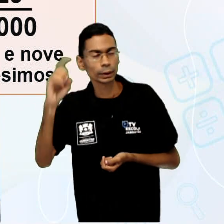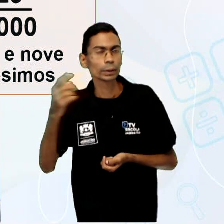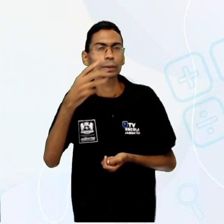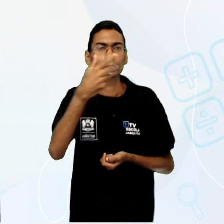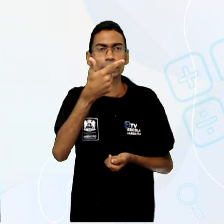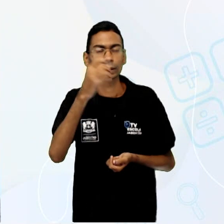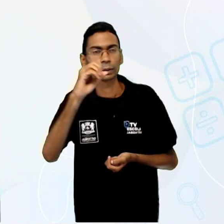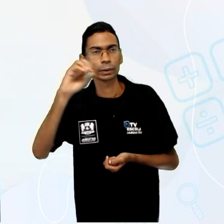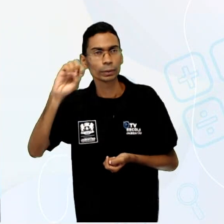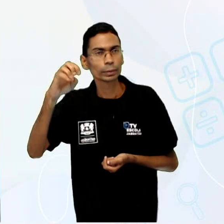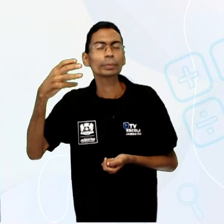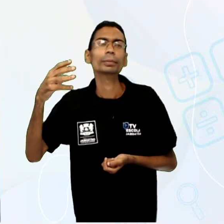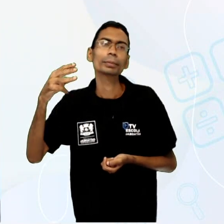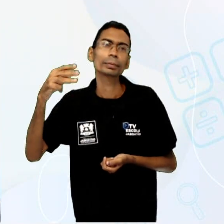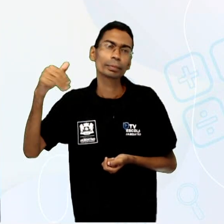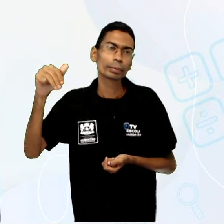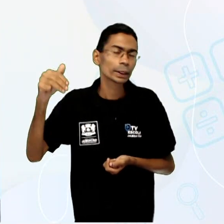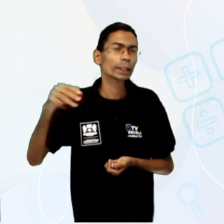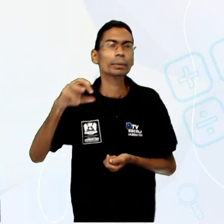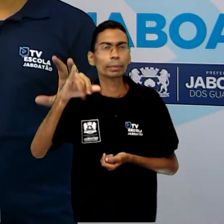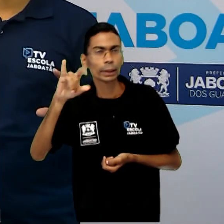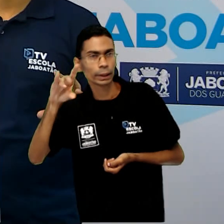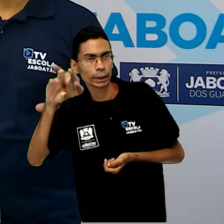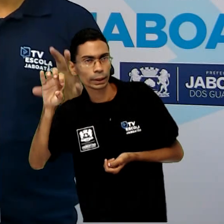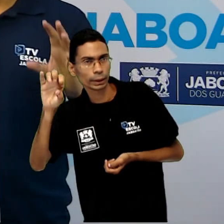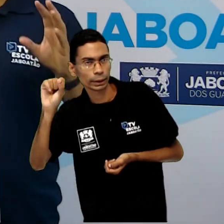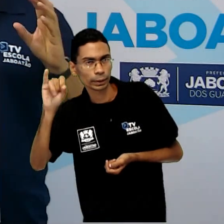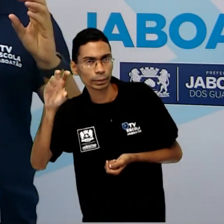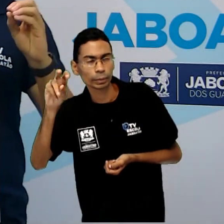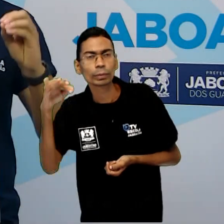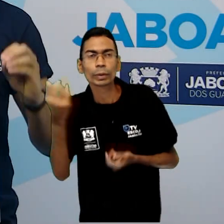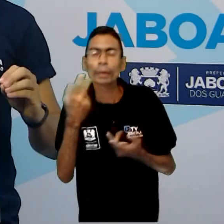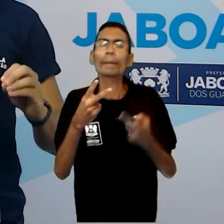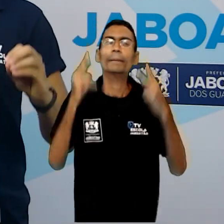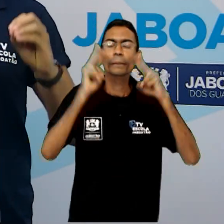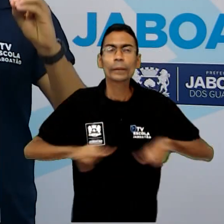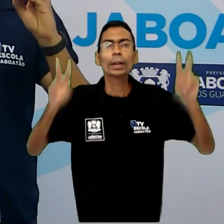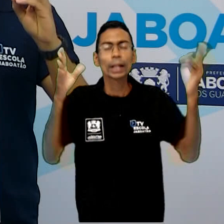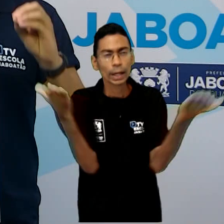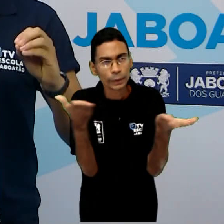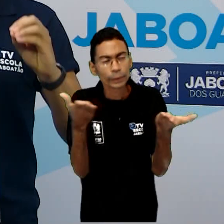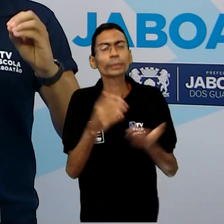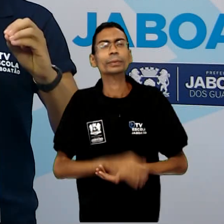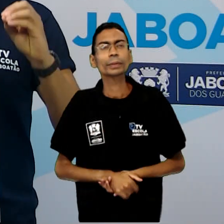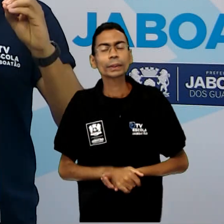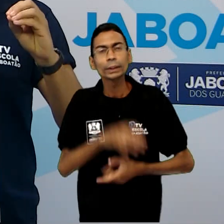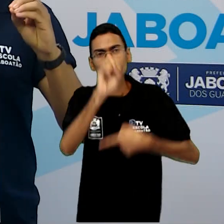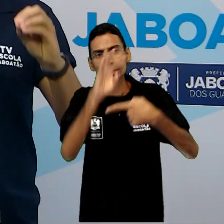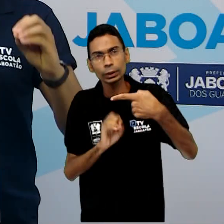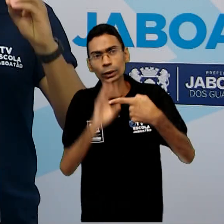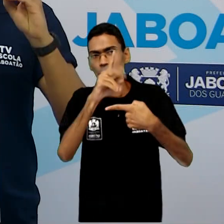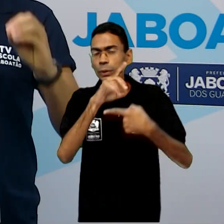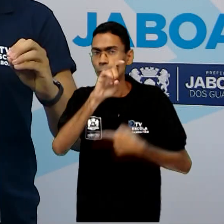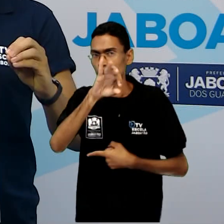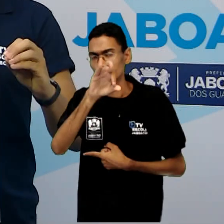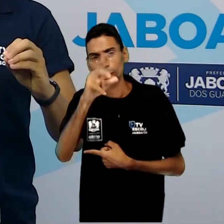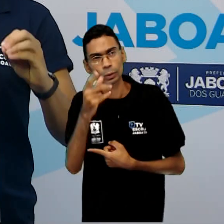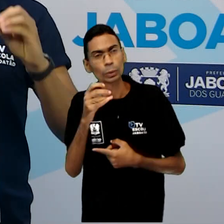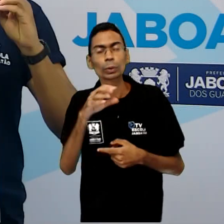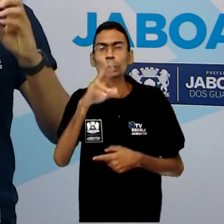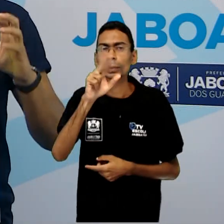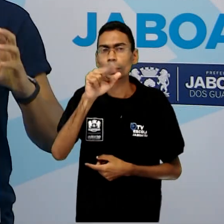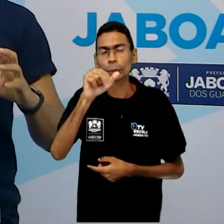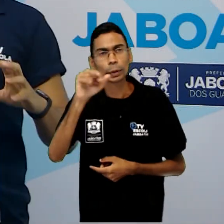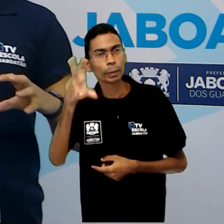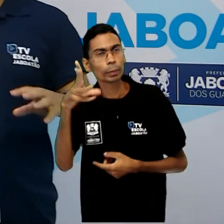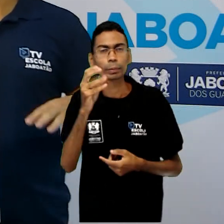milésimos. Bom, prestem bastante atenção. Em uma fração, o denominador nunca pode ser zero.